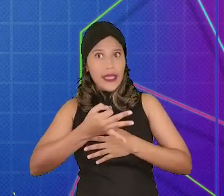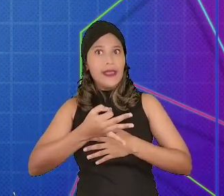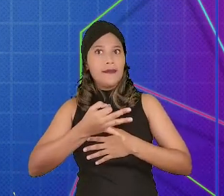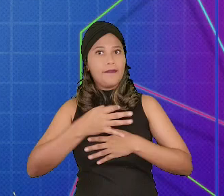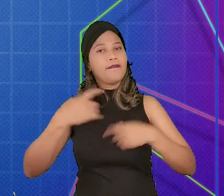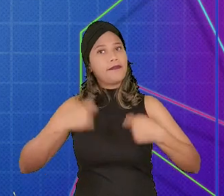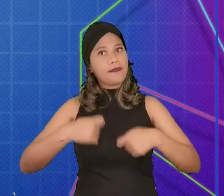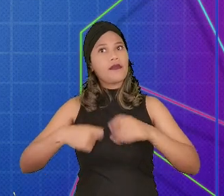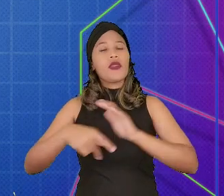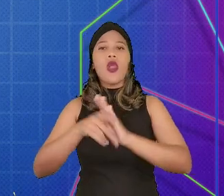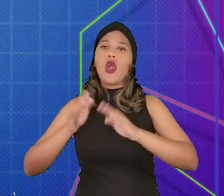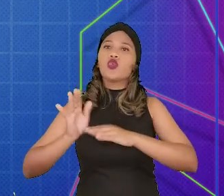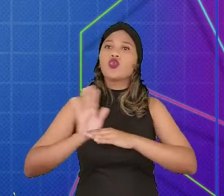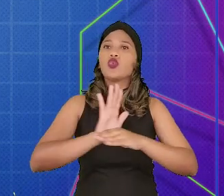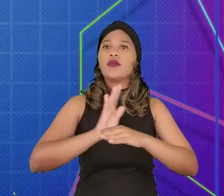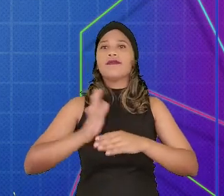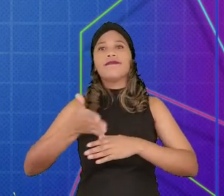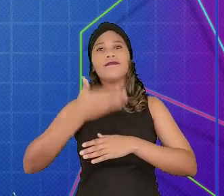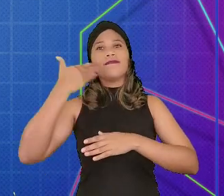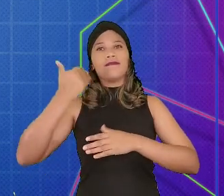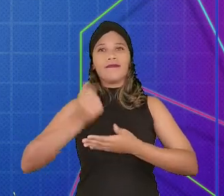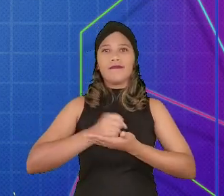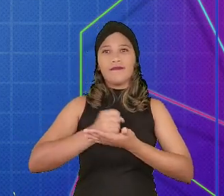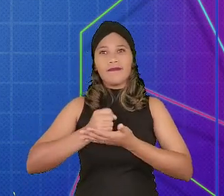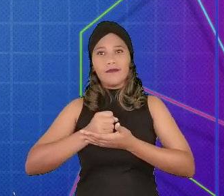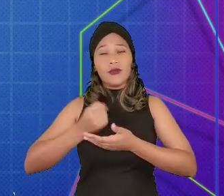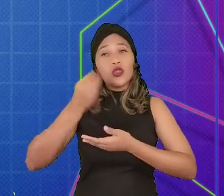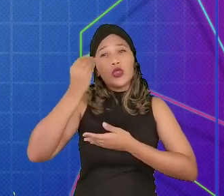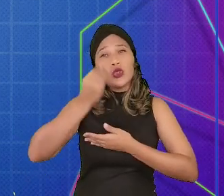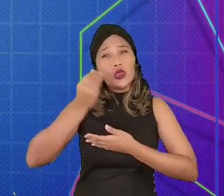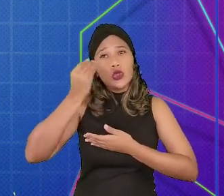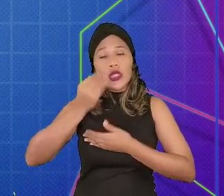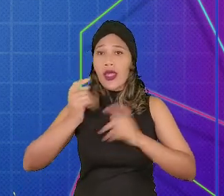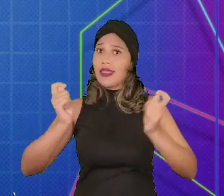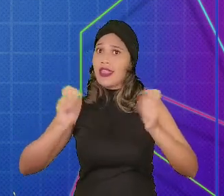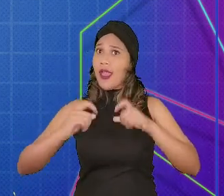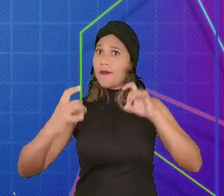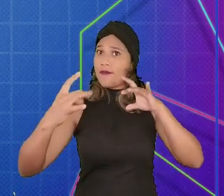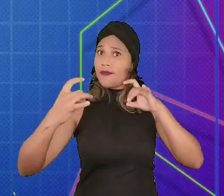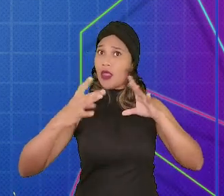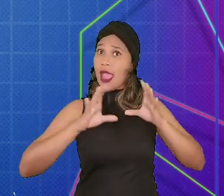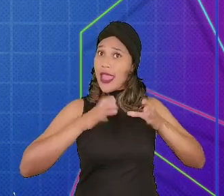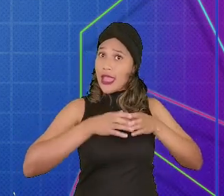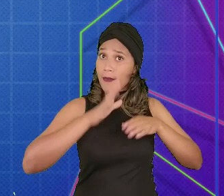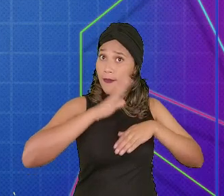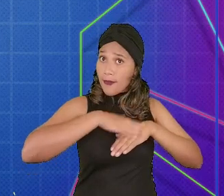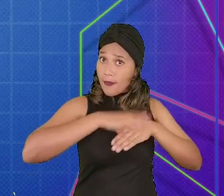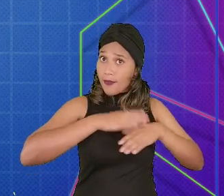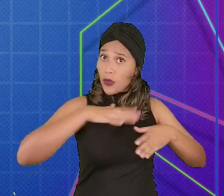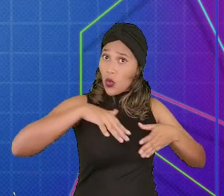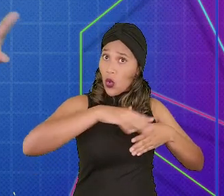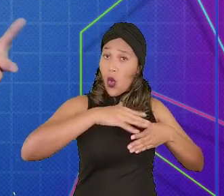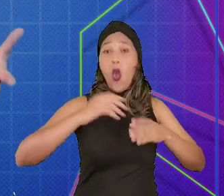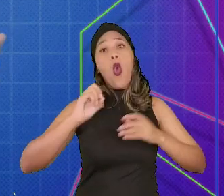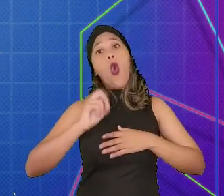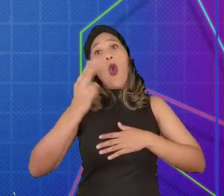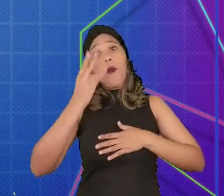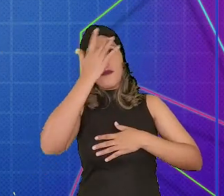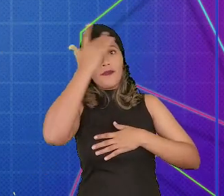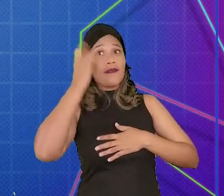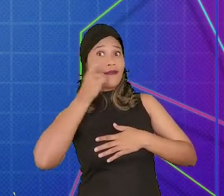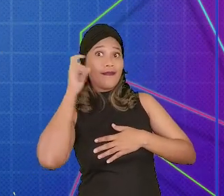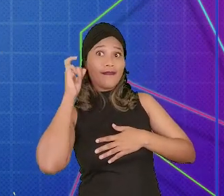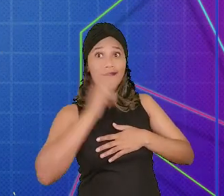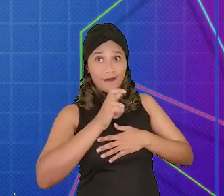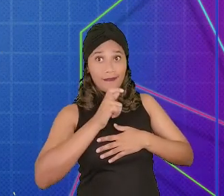opinião sobre o trabalho e que vai ajudar na melhora do protótipo. Esse feedback pode ser dado pela própria equipe ou por pessoas interessadas